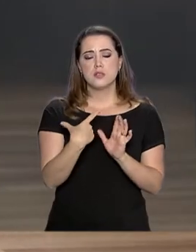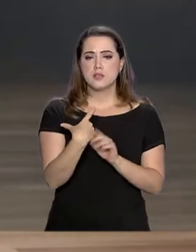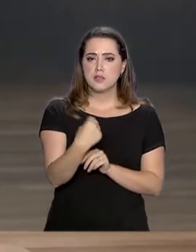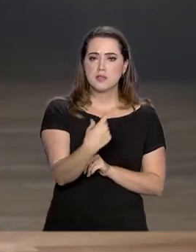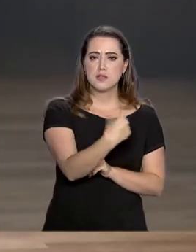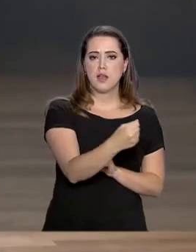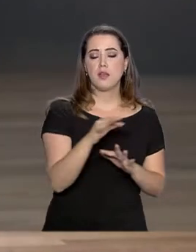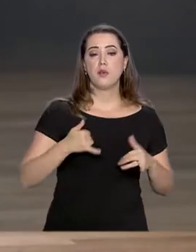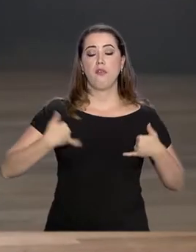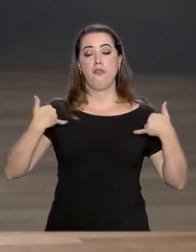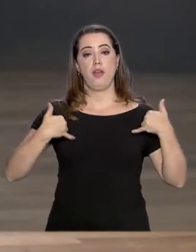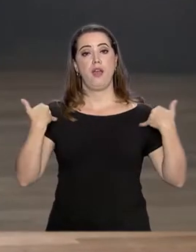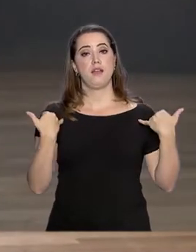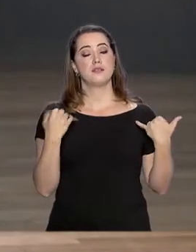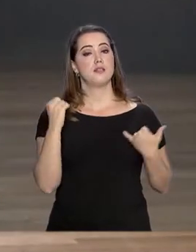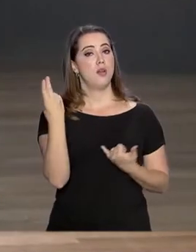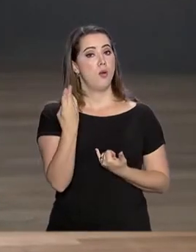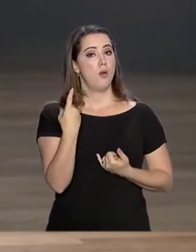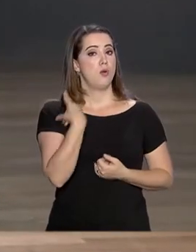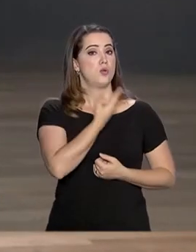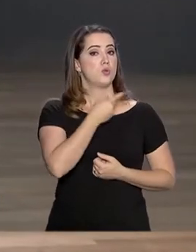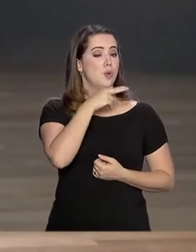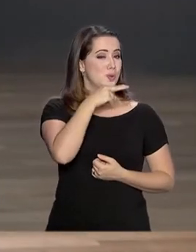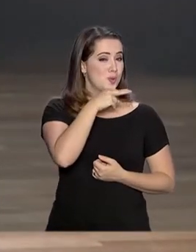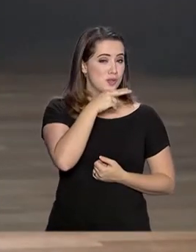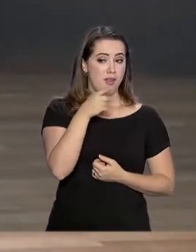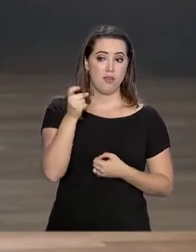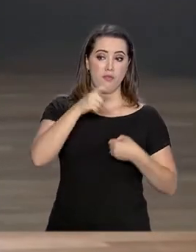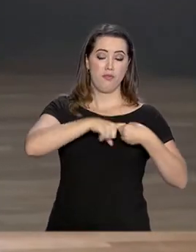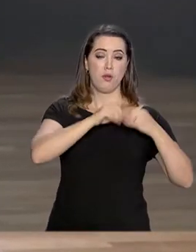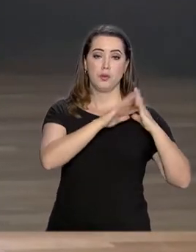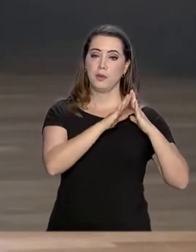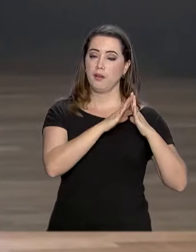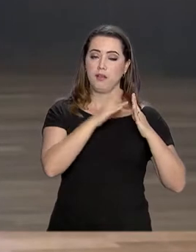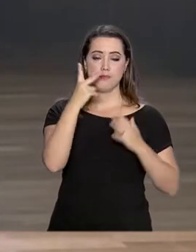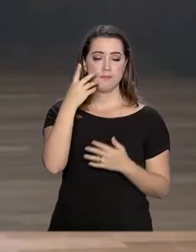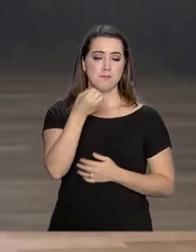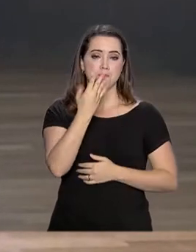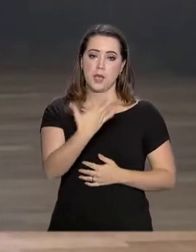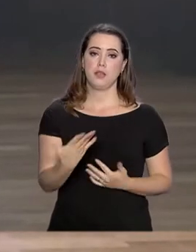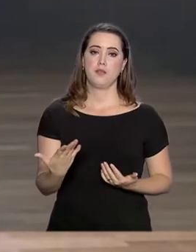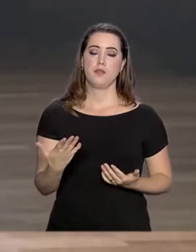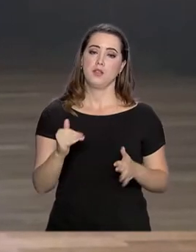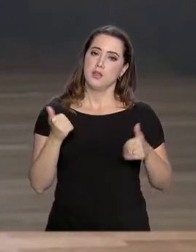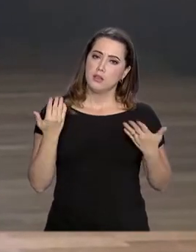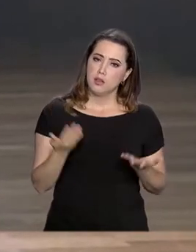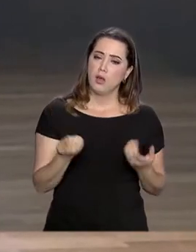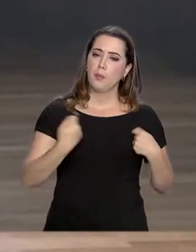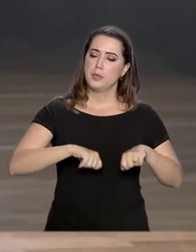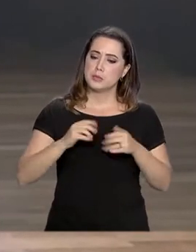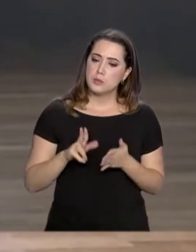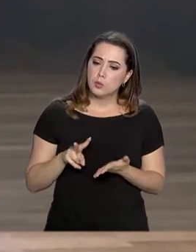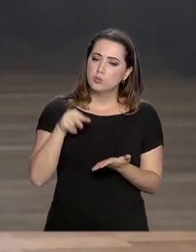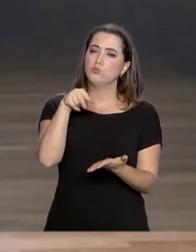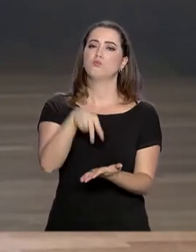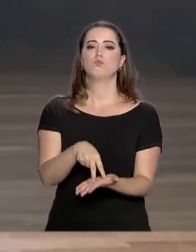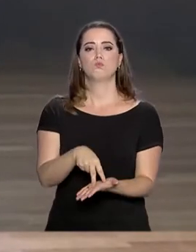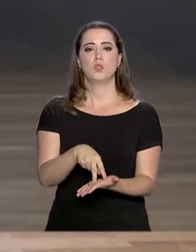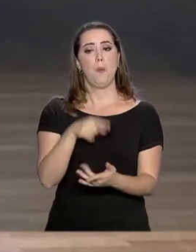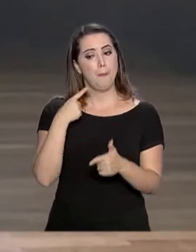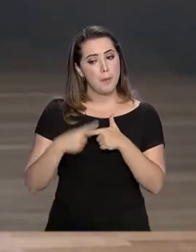a alguma festa, ou os nossos netos voltarão tranquilos para as suas casas. Então, temos que enfrentar isso.